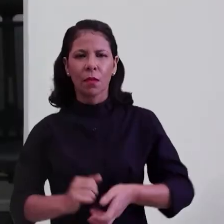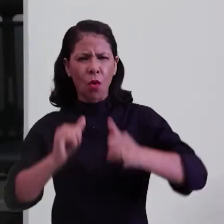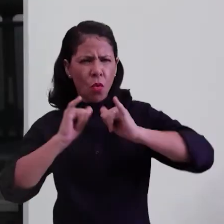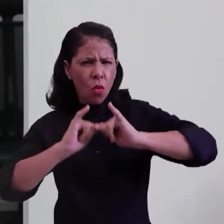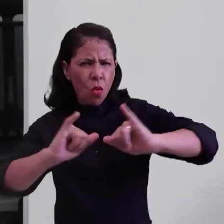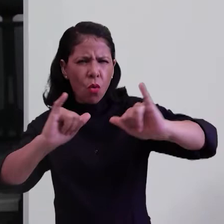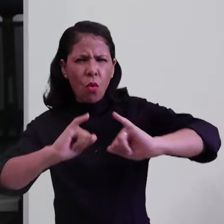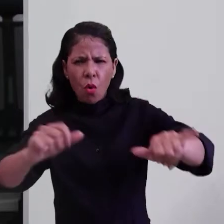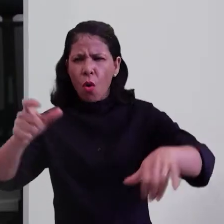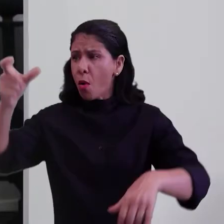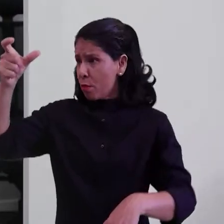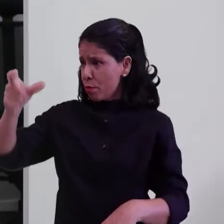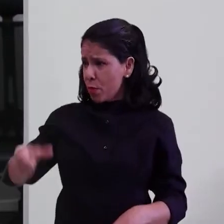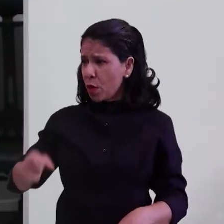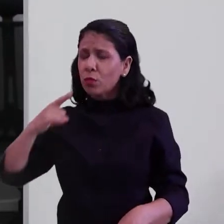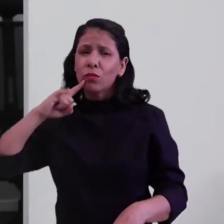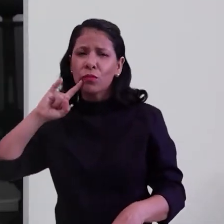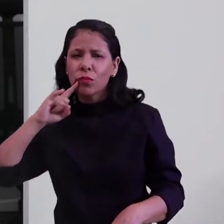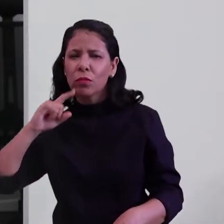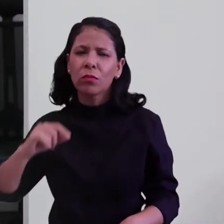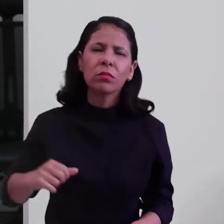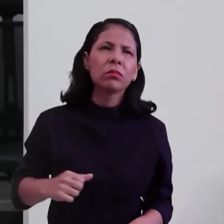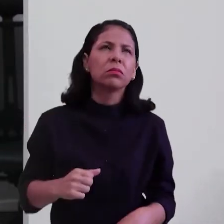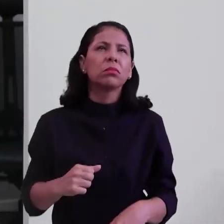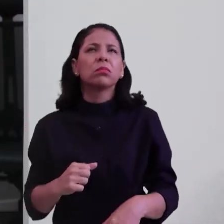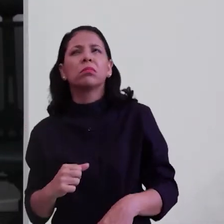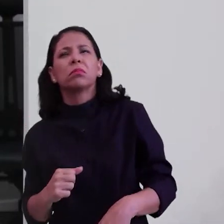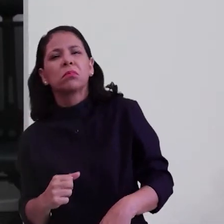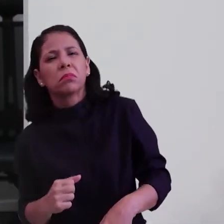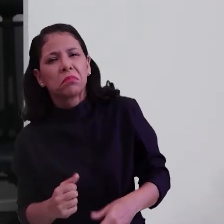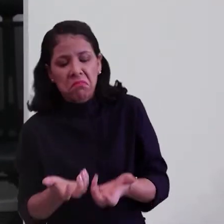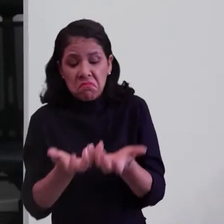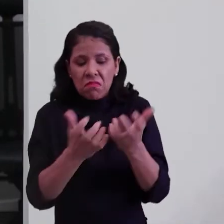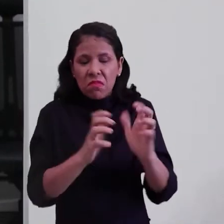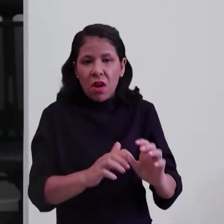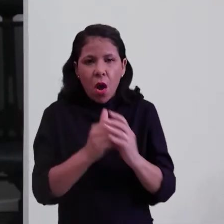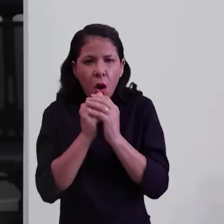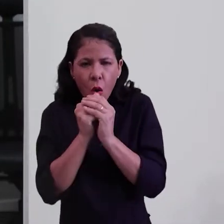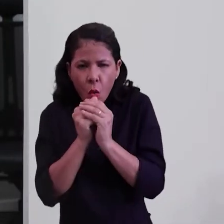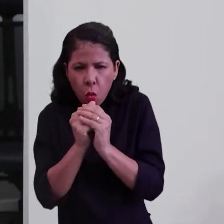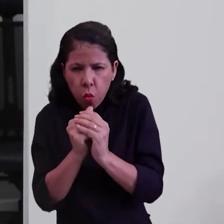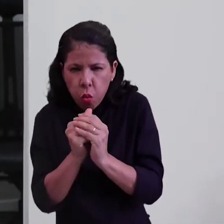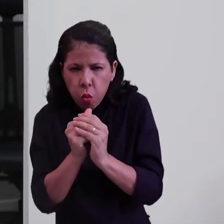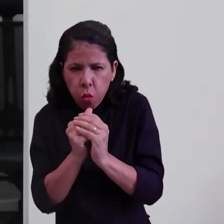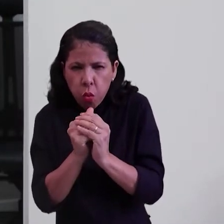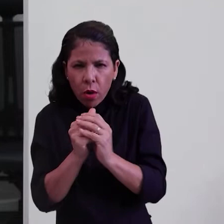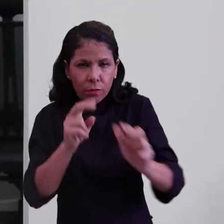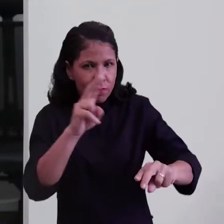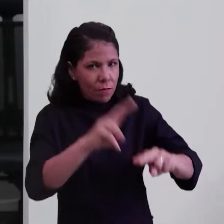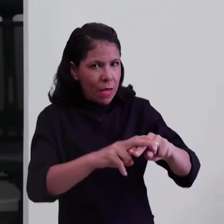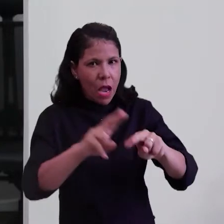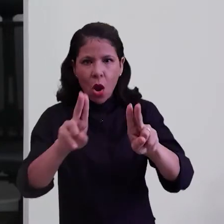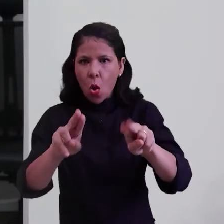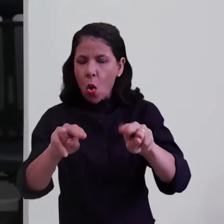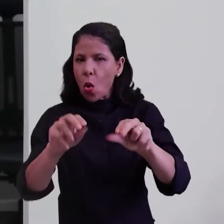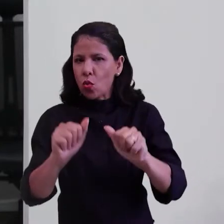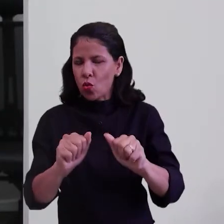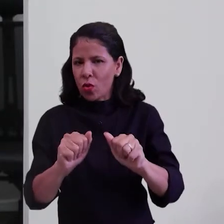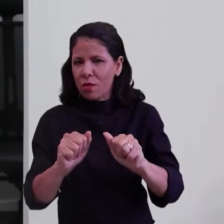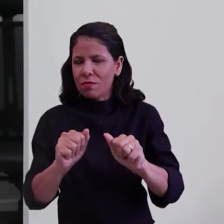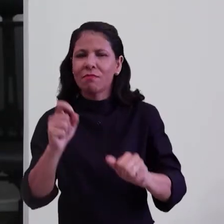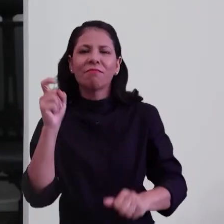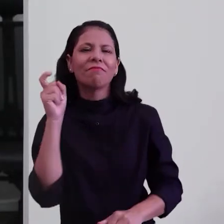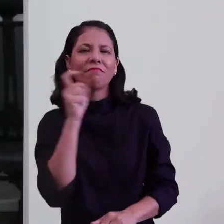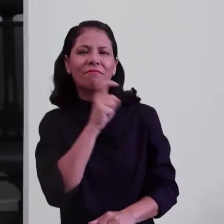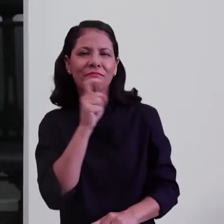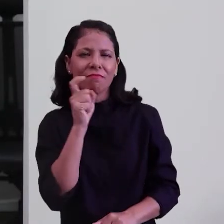Quem nunca ouviu falar que se a pessoa não fizer o teste do bafômetro, ela não pode ser presa por embriaguez ao volante? Este é um